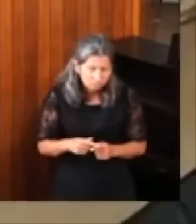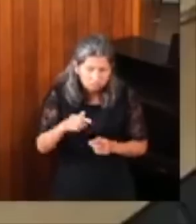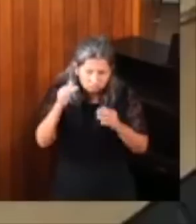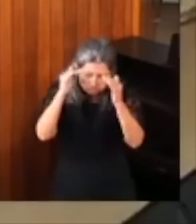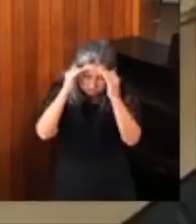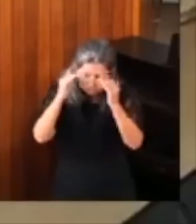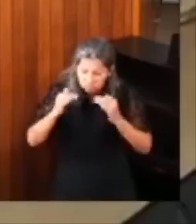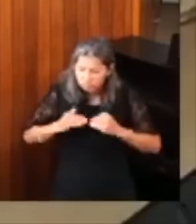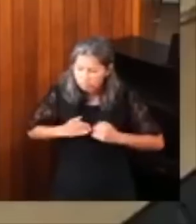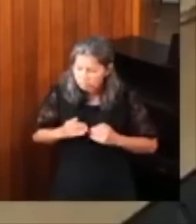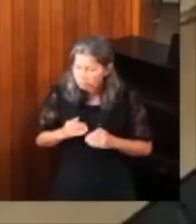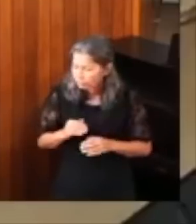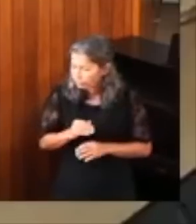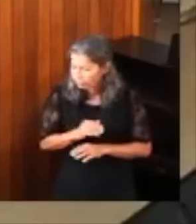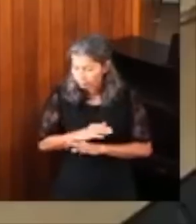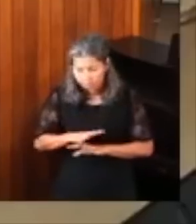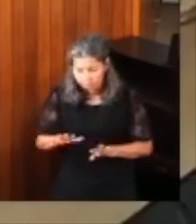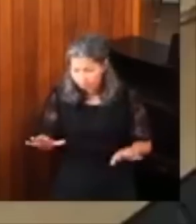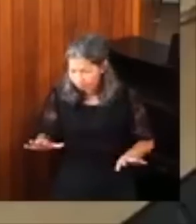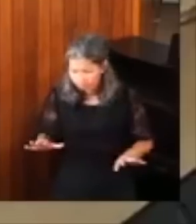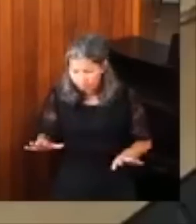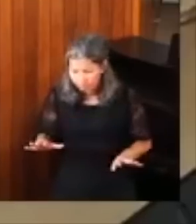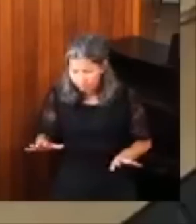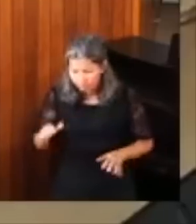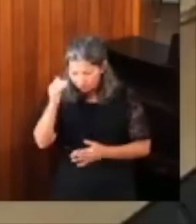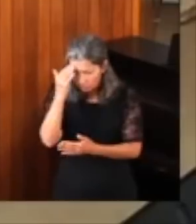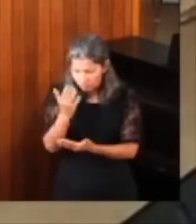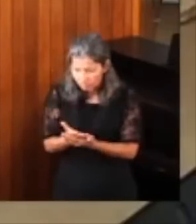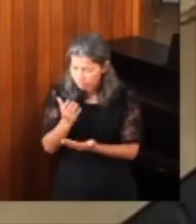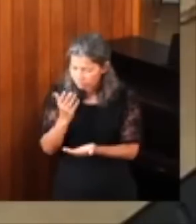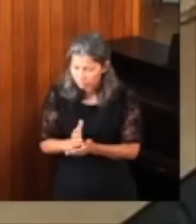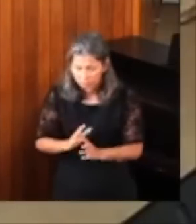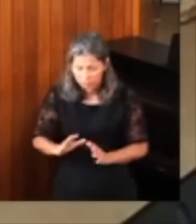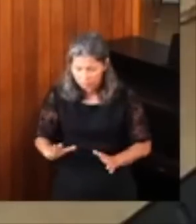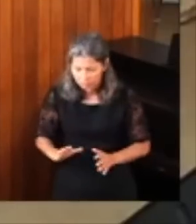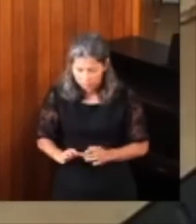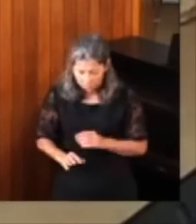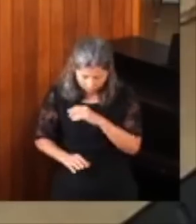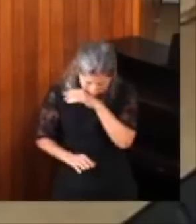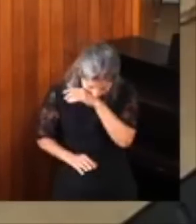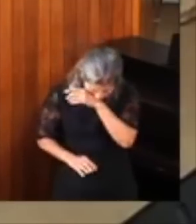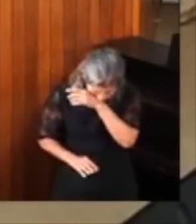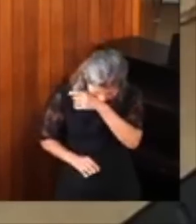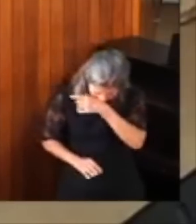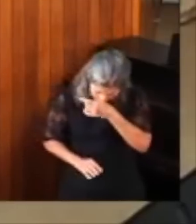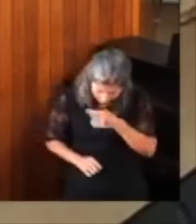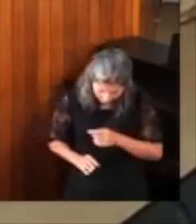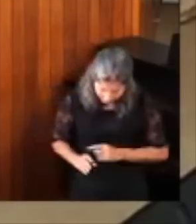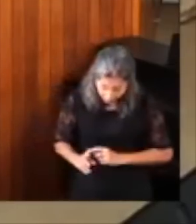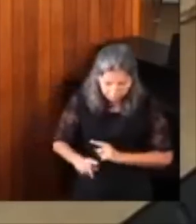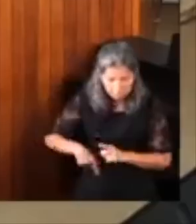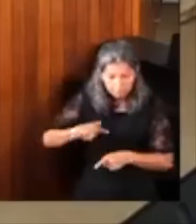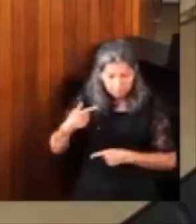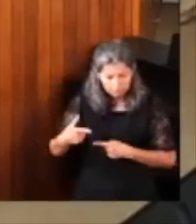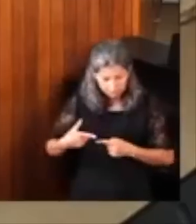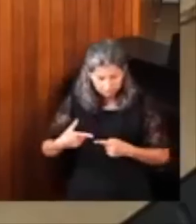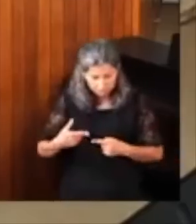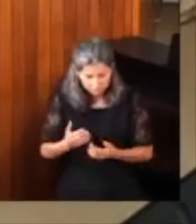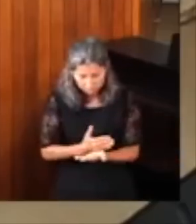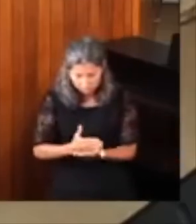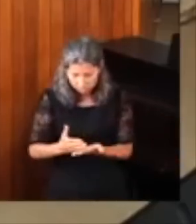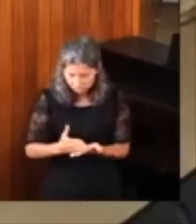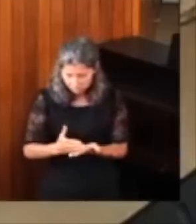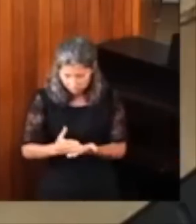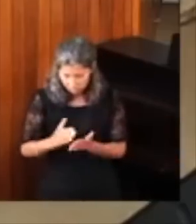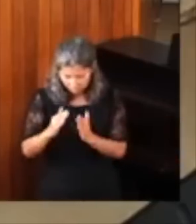Com aquele punhadinho de fiéis do século XIX, Jesus fundou um movimento chamado Adventista, que depois veio a ser conhecido como Igreja Adventista do Sétimo